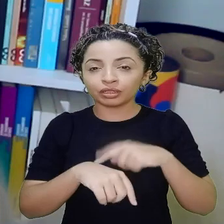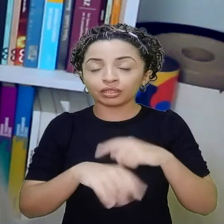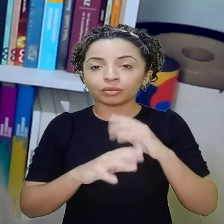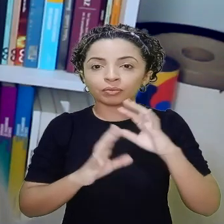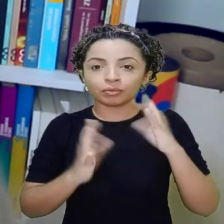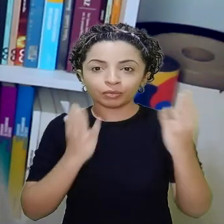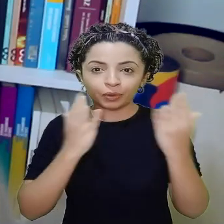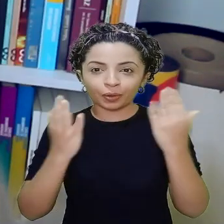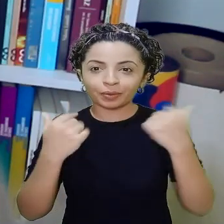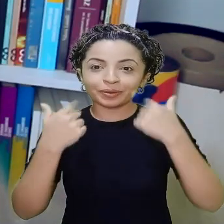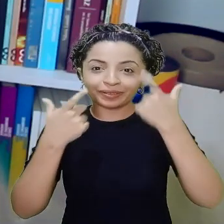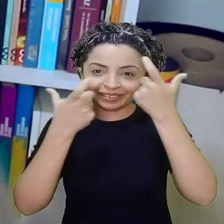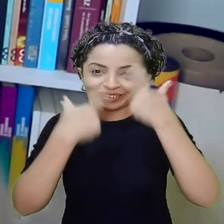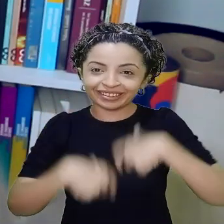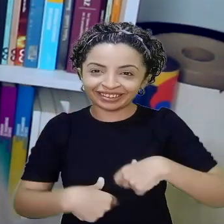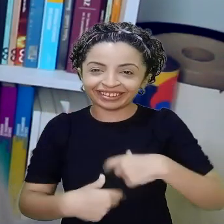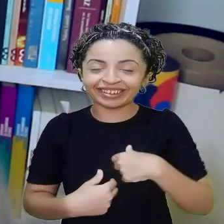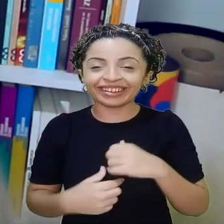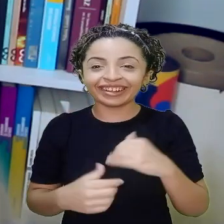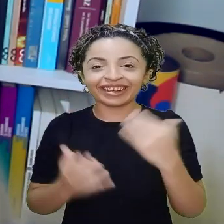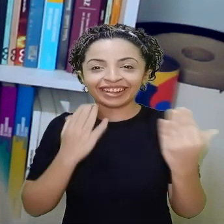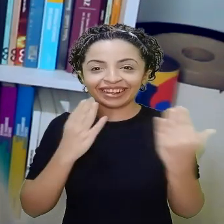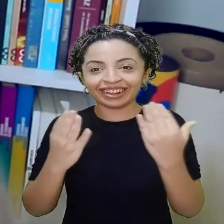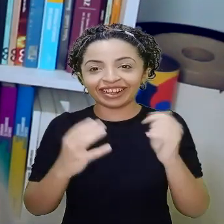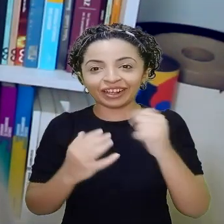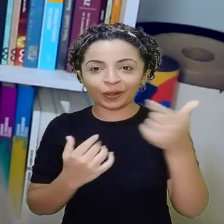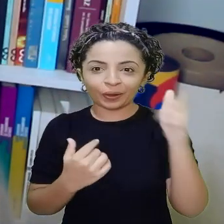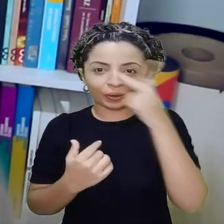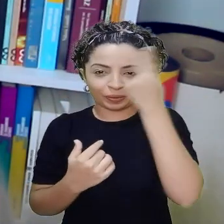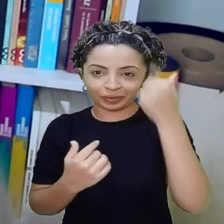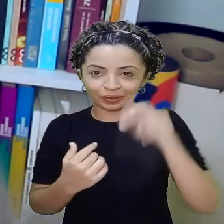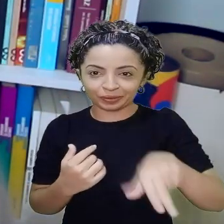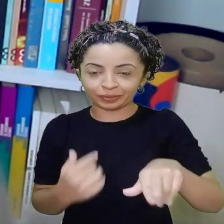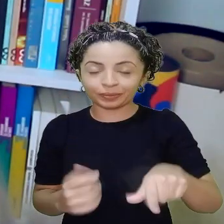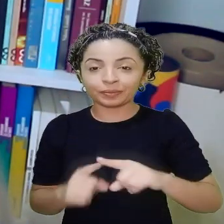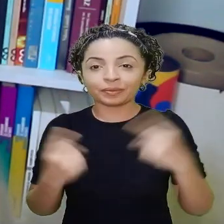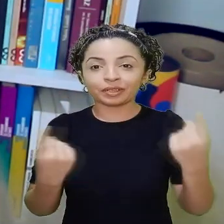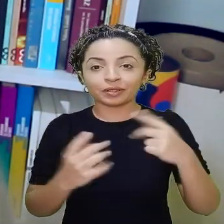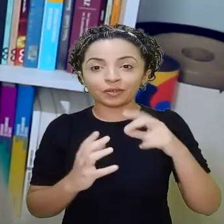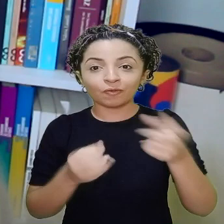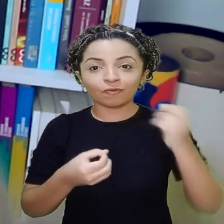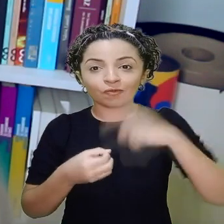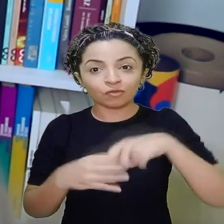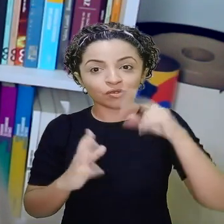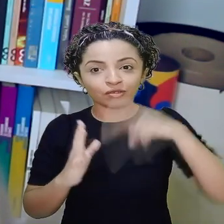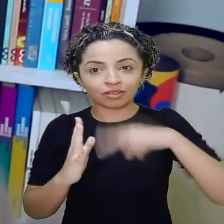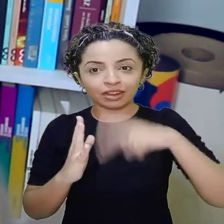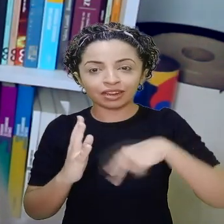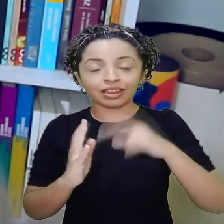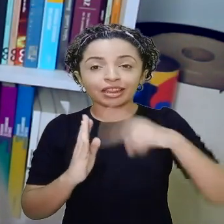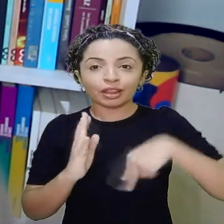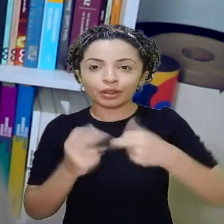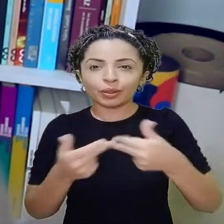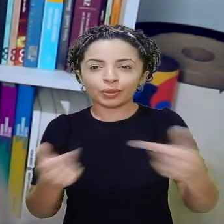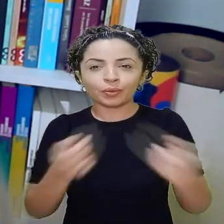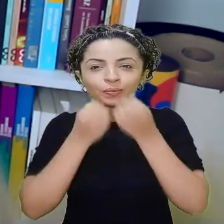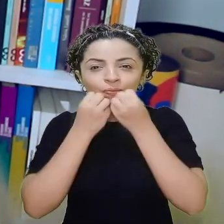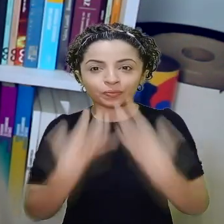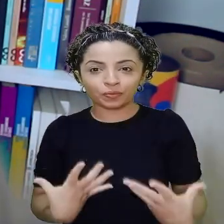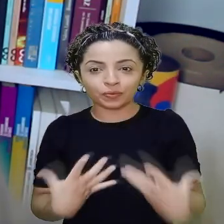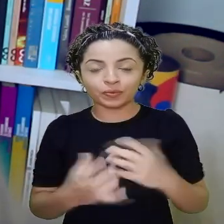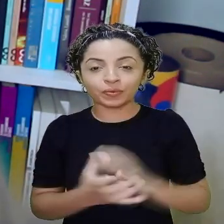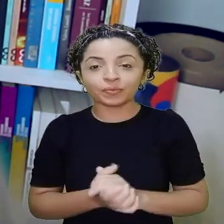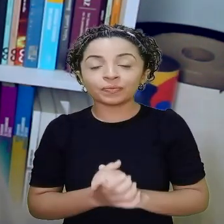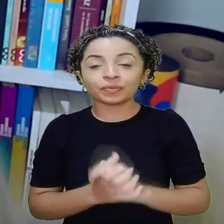comparação comigo mesmo, não tô me comparando com ninguém. Mas aí eu voltei a ler, li bastante, li muita coisa boa. E a